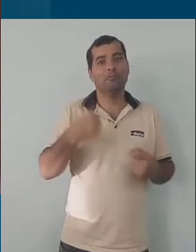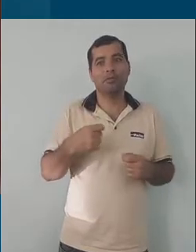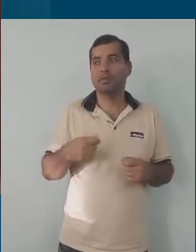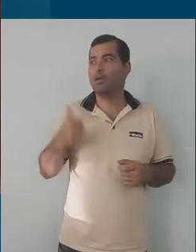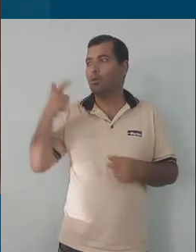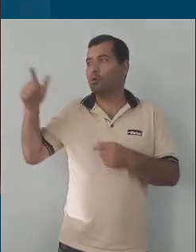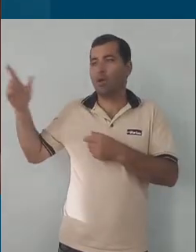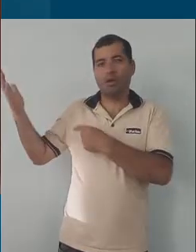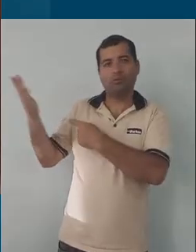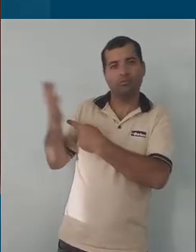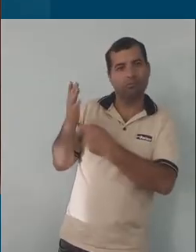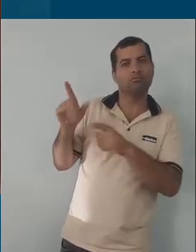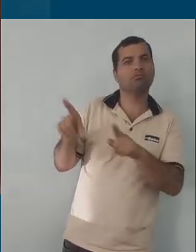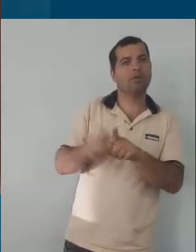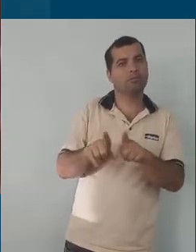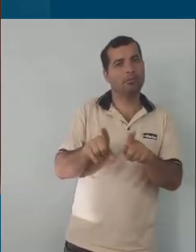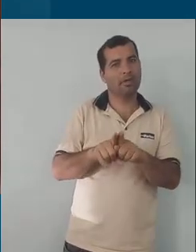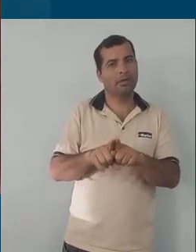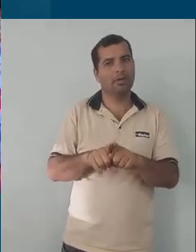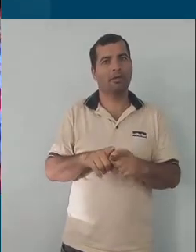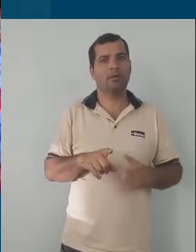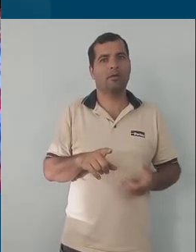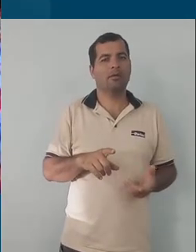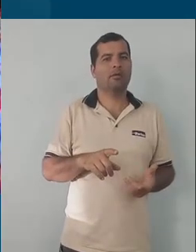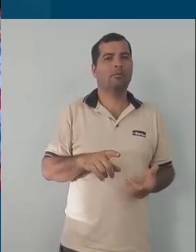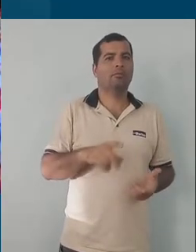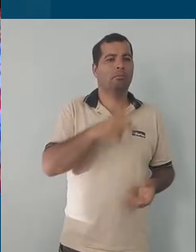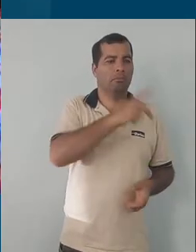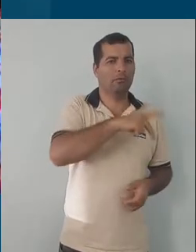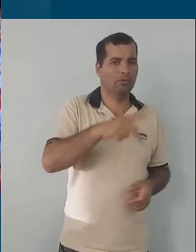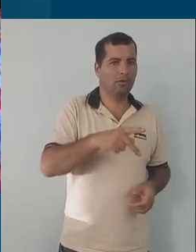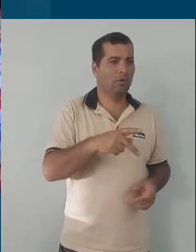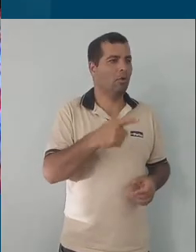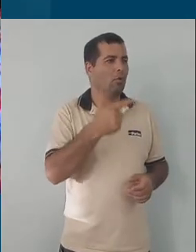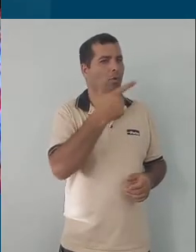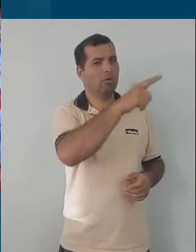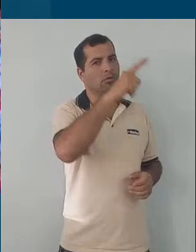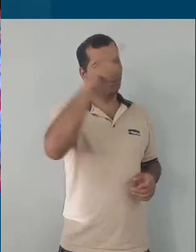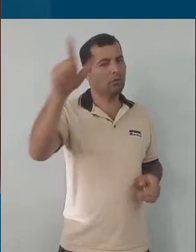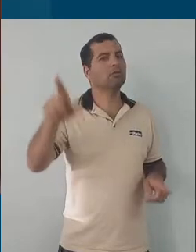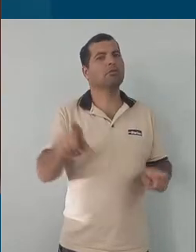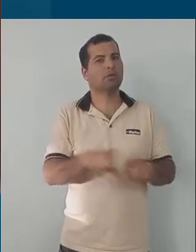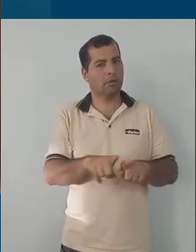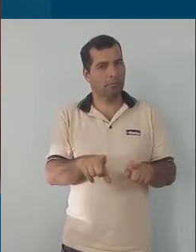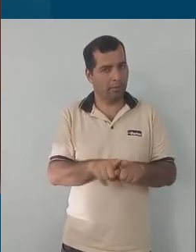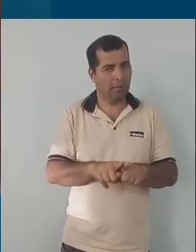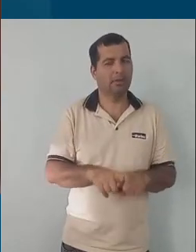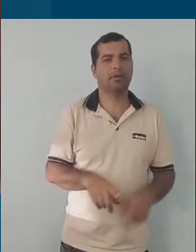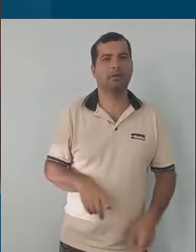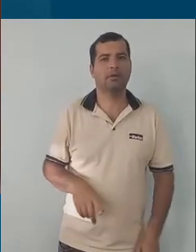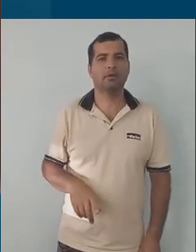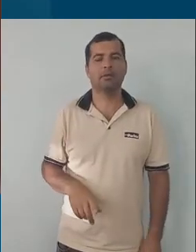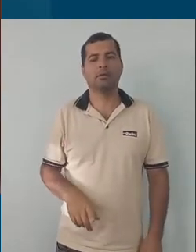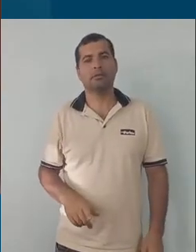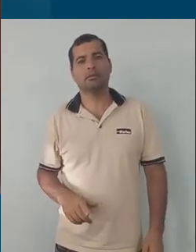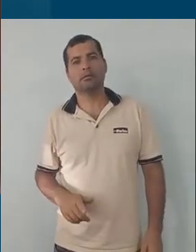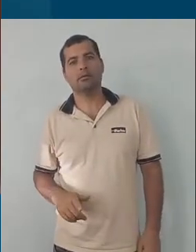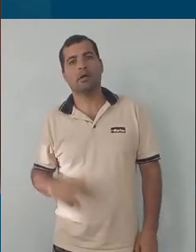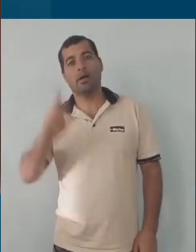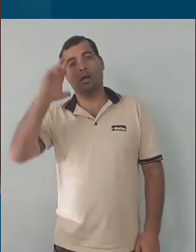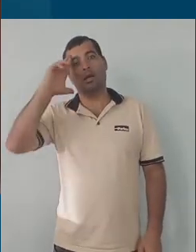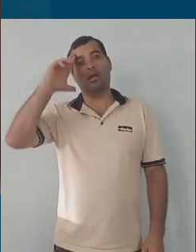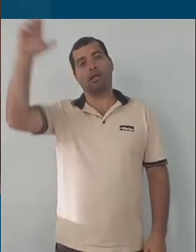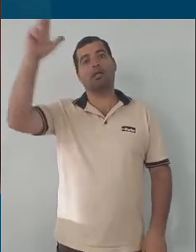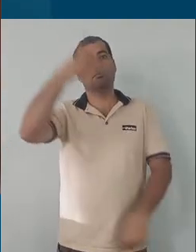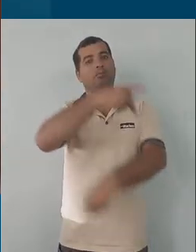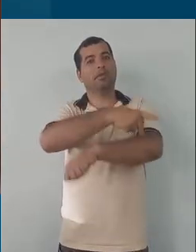isso, tanto o professor das outras pontas, como a liderança pedagógica